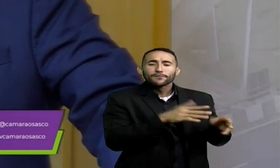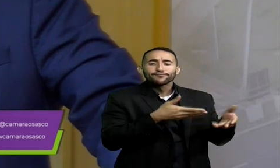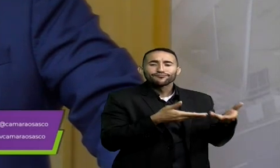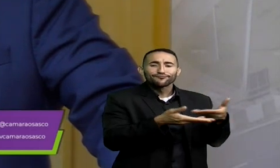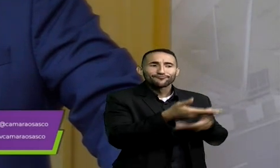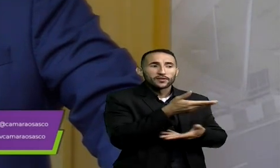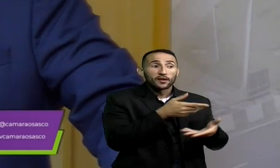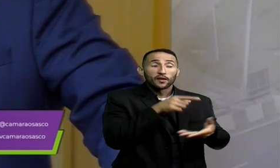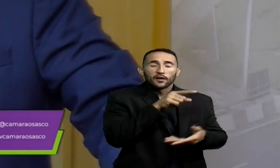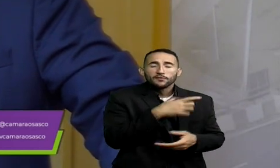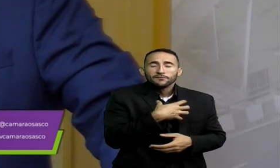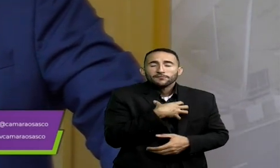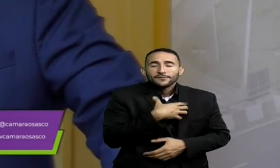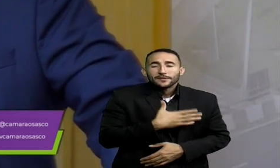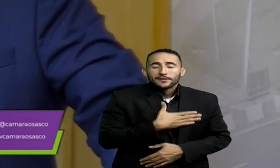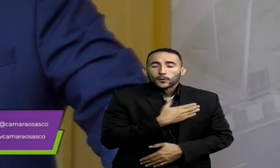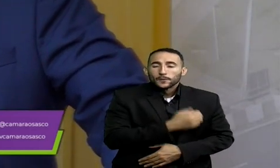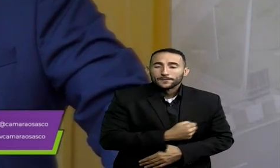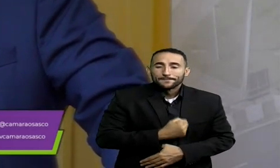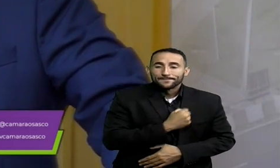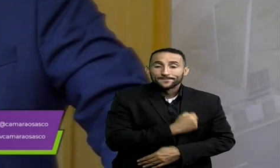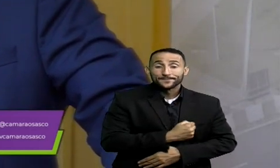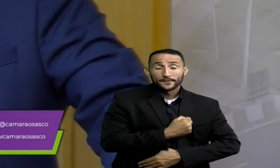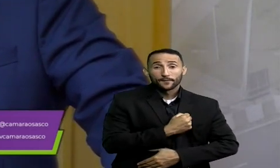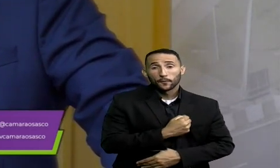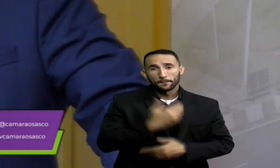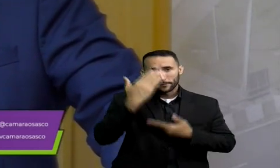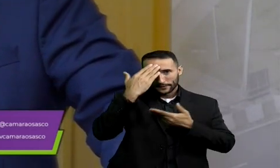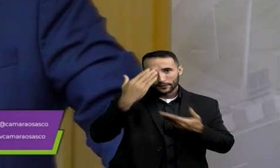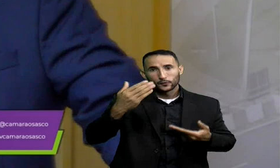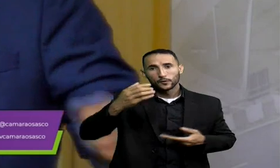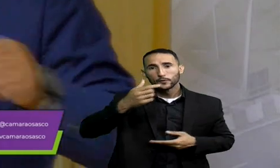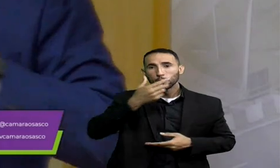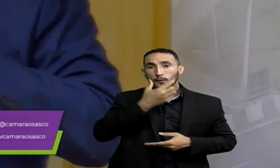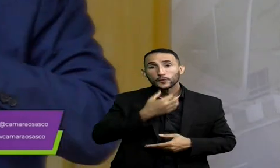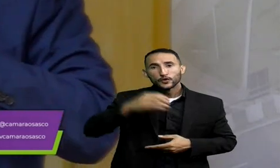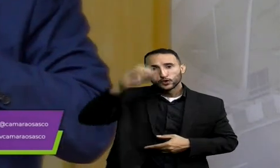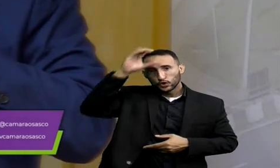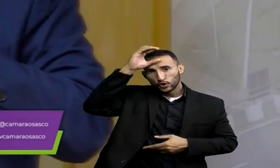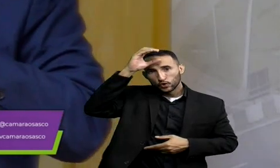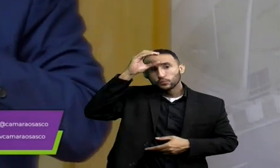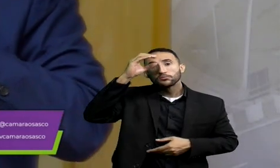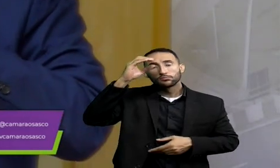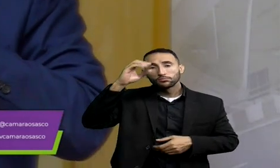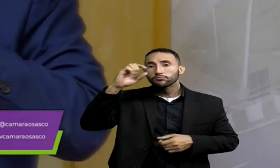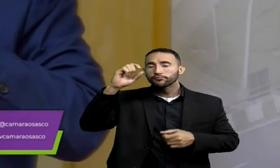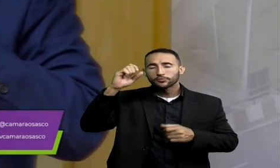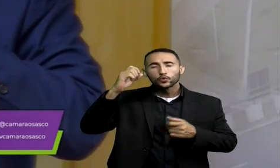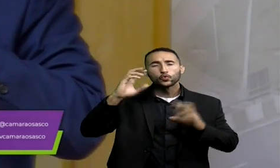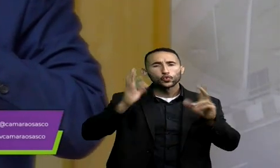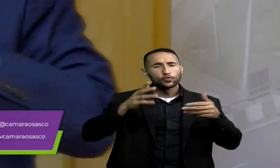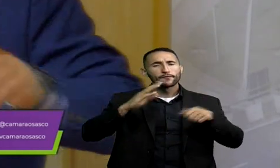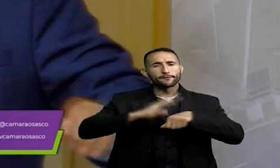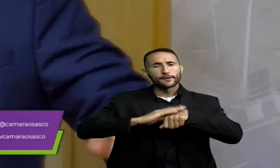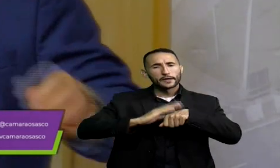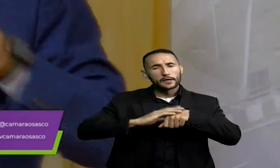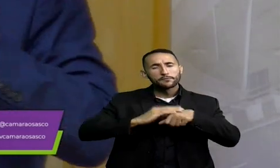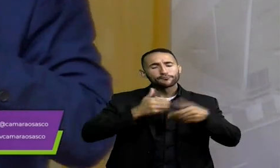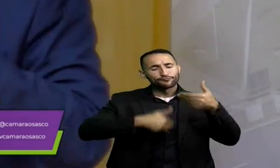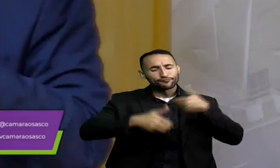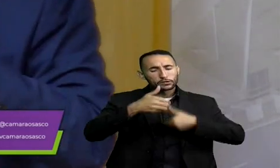uma uma eterna saudade muito obrigado tio por tudo que o Senhor tem feito por nós e pela nossa